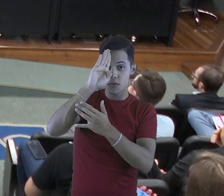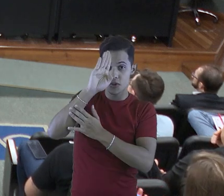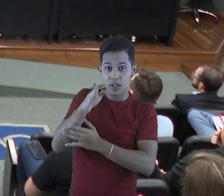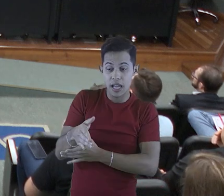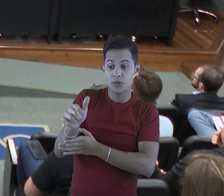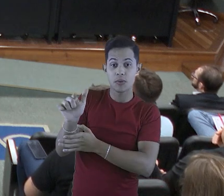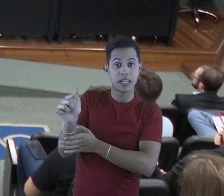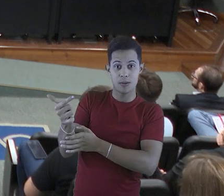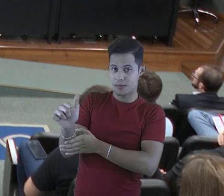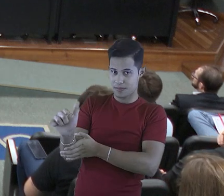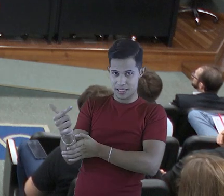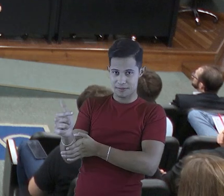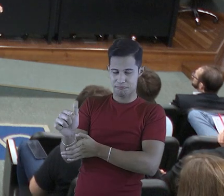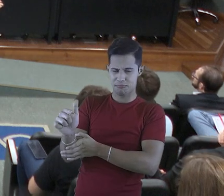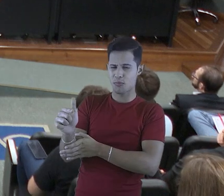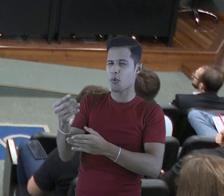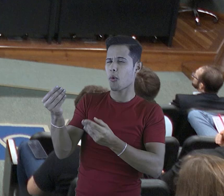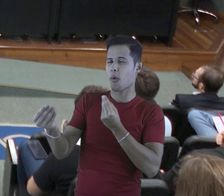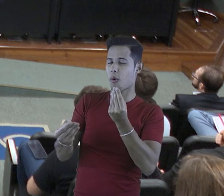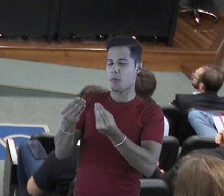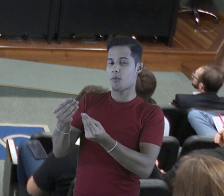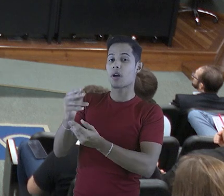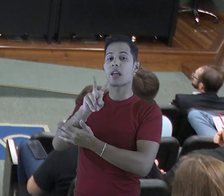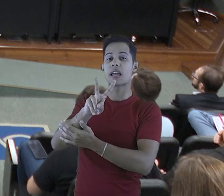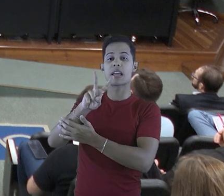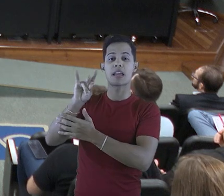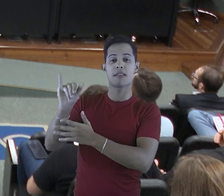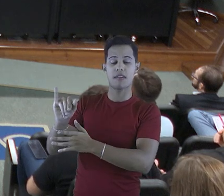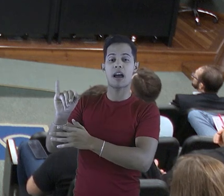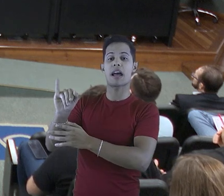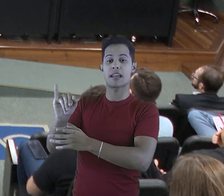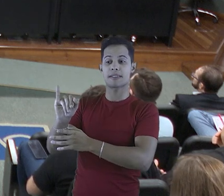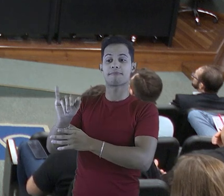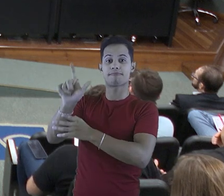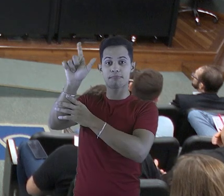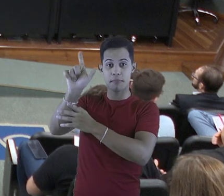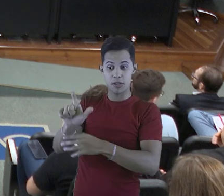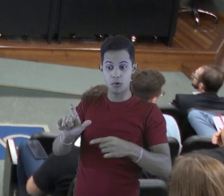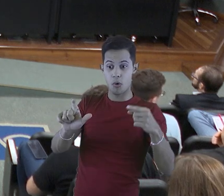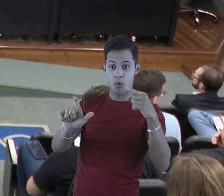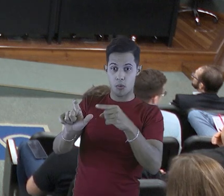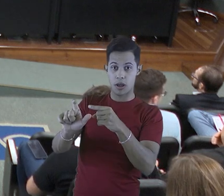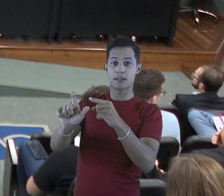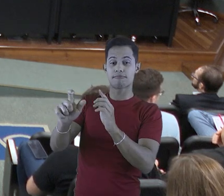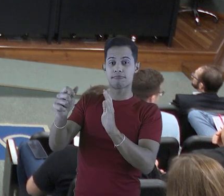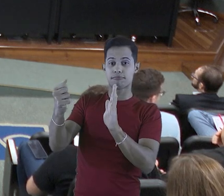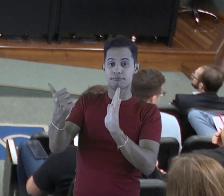desculpe, indiretos, que tornam a pessoa identificável.